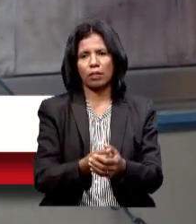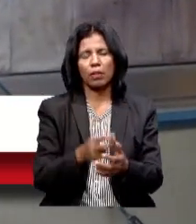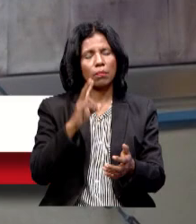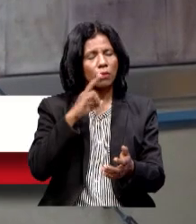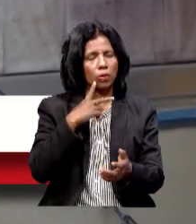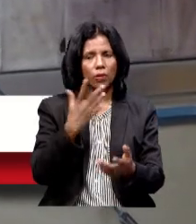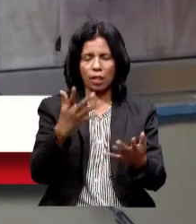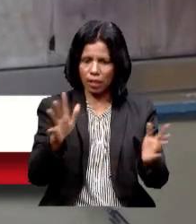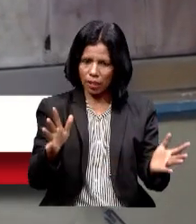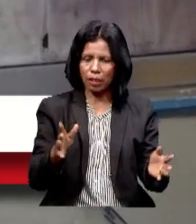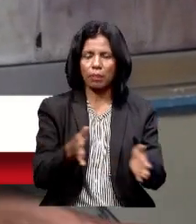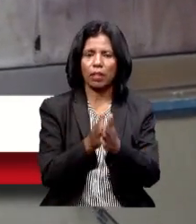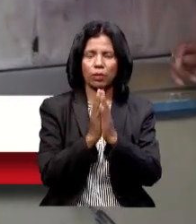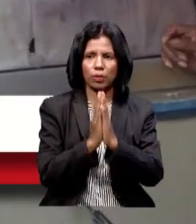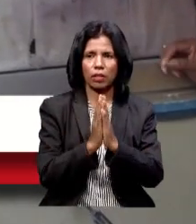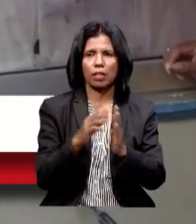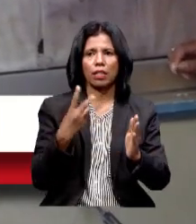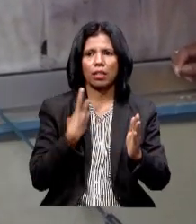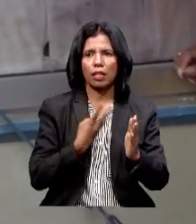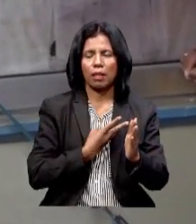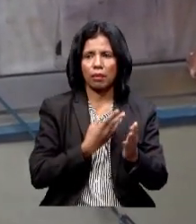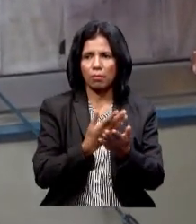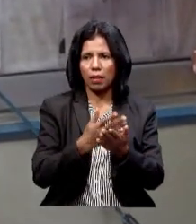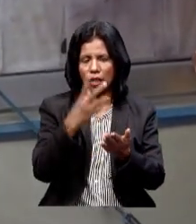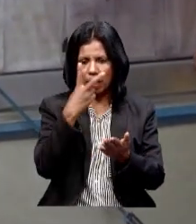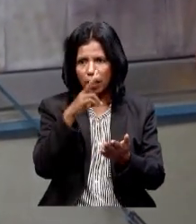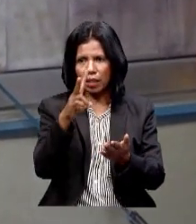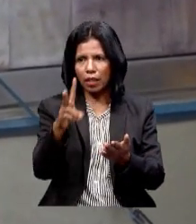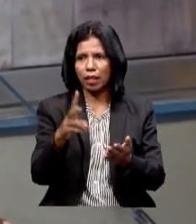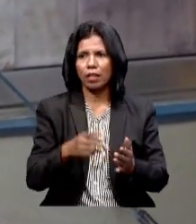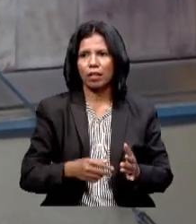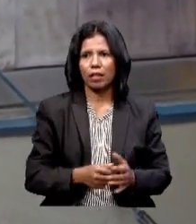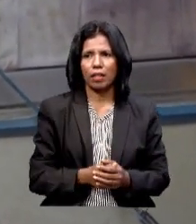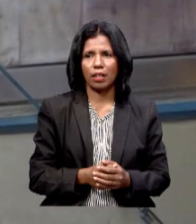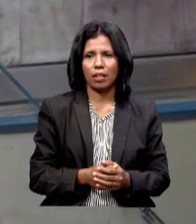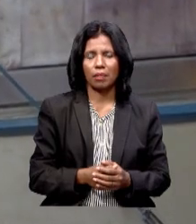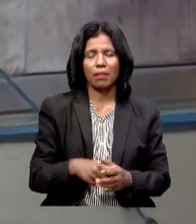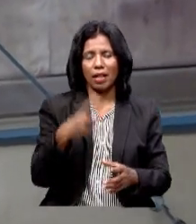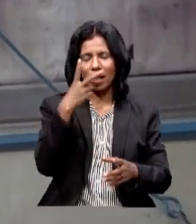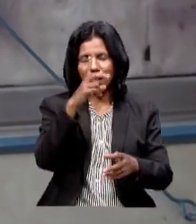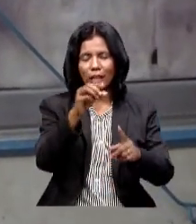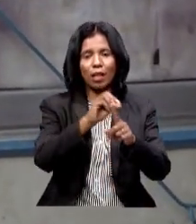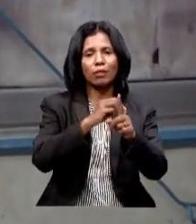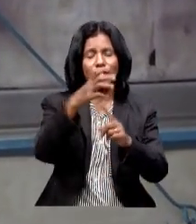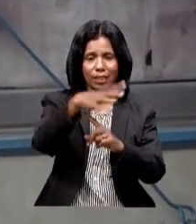mas. Aí me era gudilar, né? Gudihumbar, gudihambar.